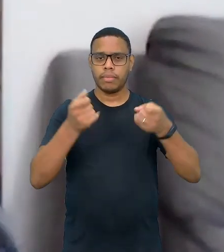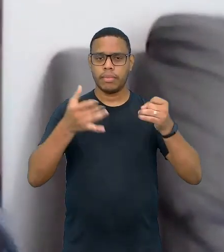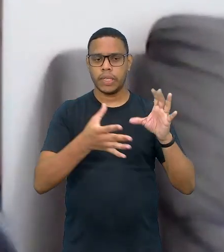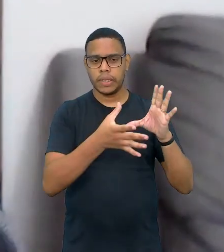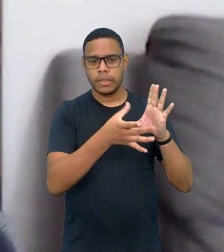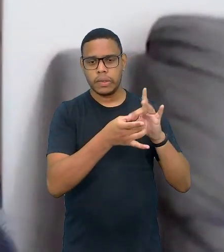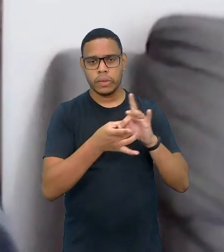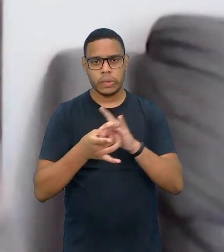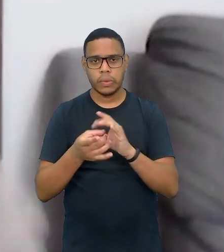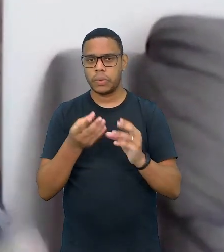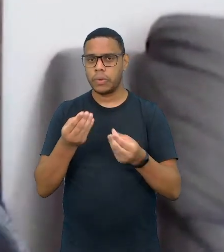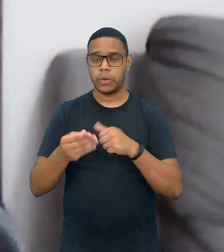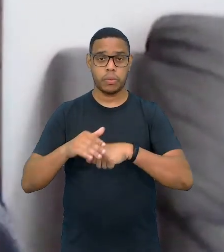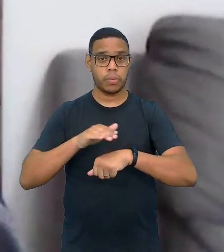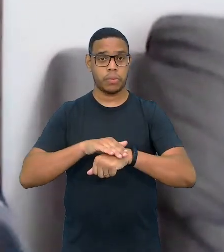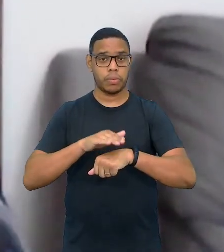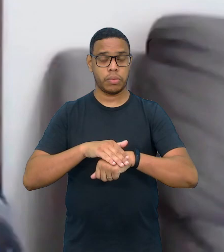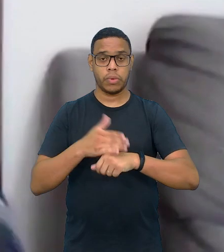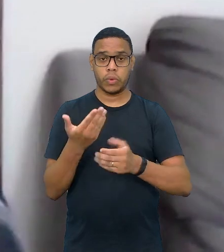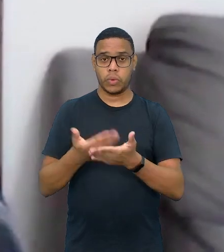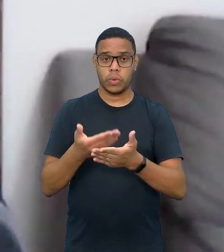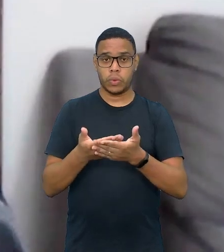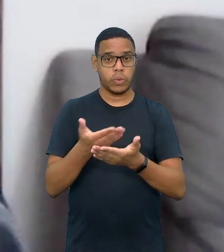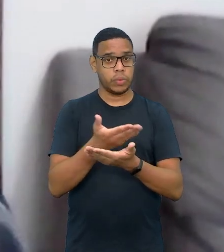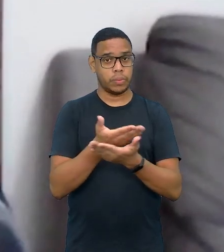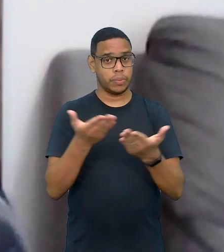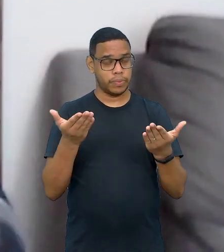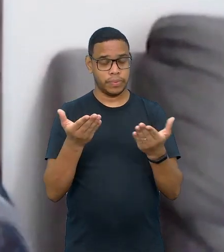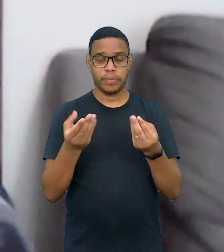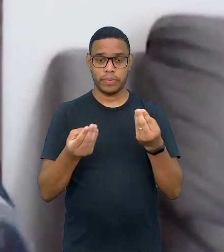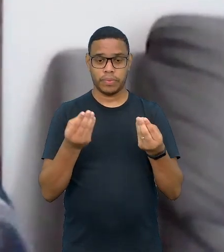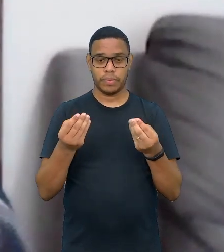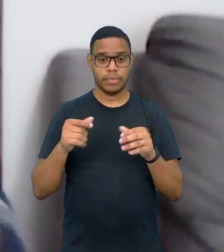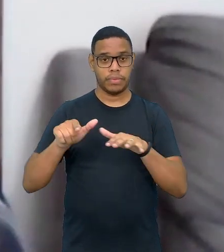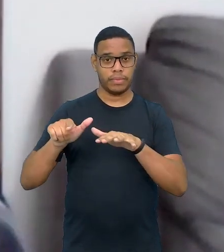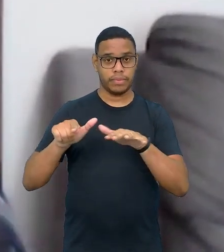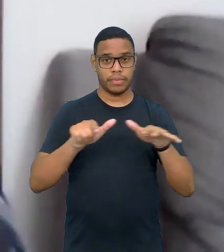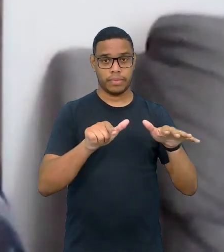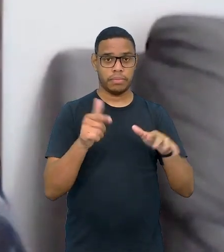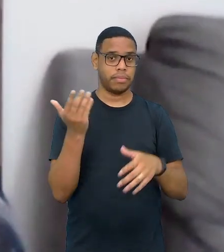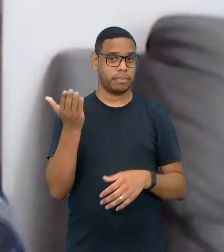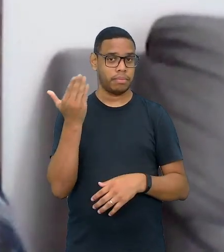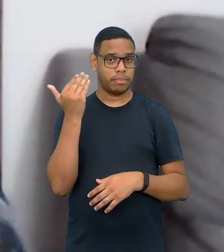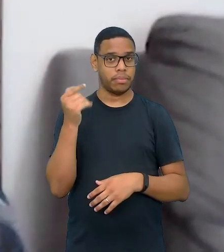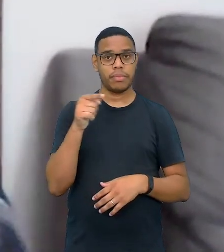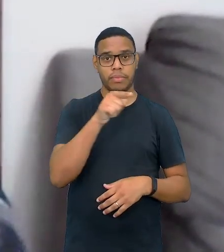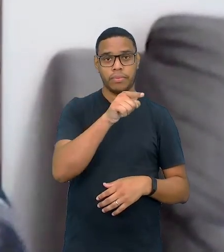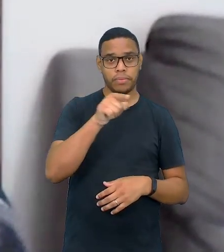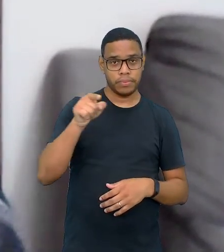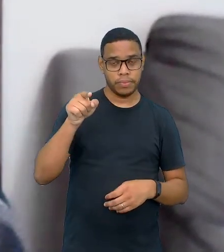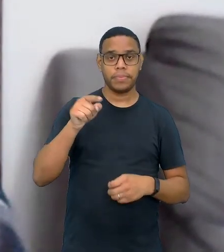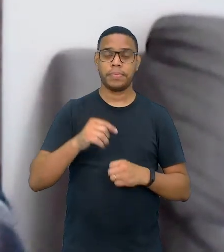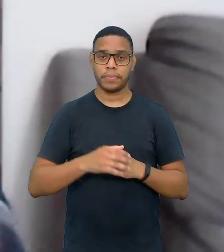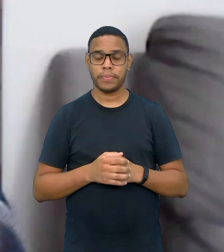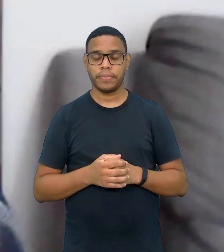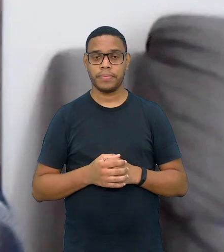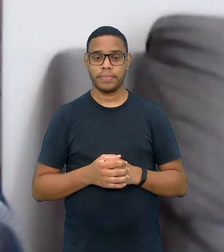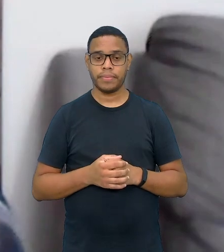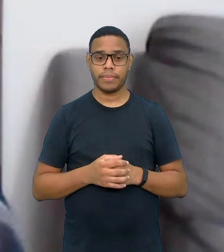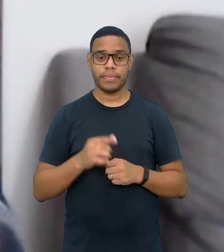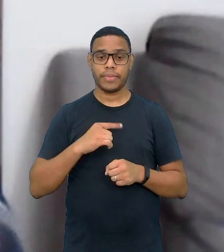este momento de estudos para todos vocês, né, para a gente. Semana passada, vocês tiveram